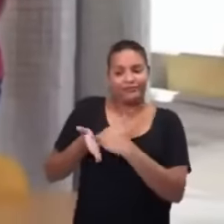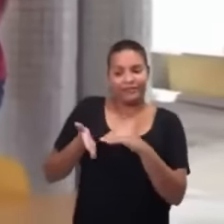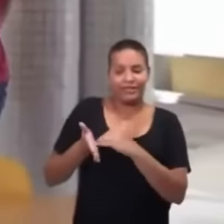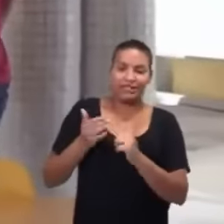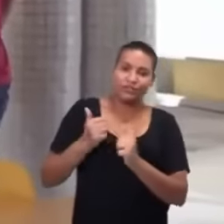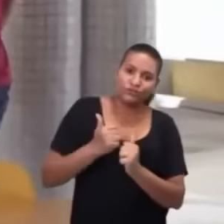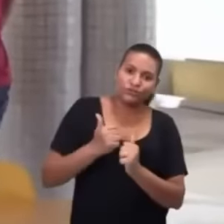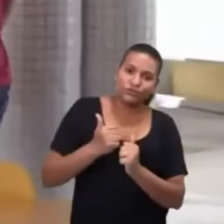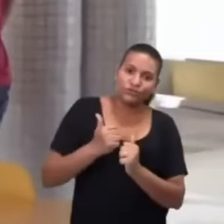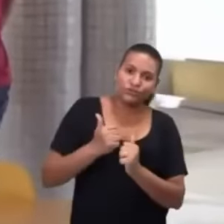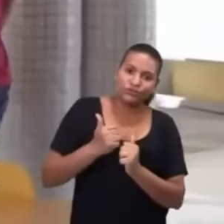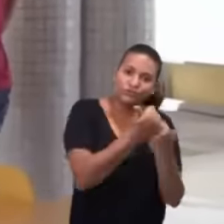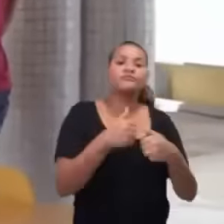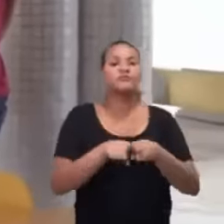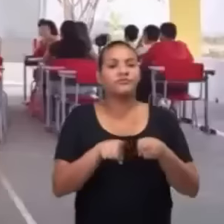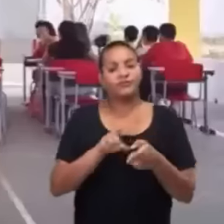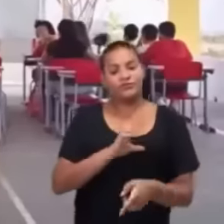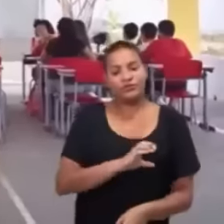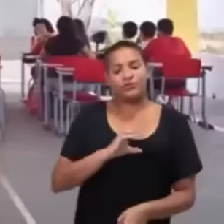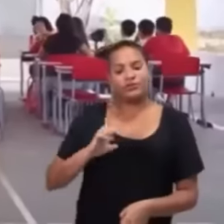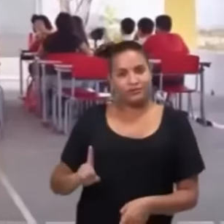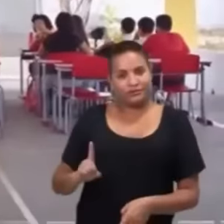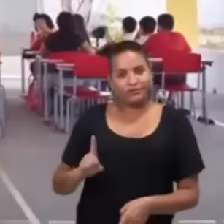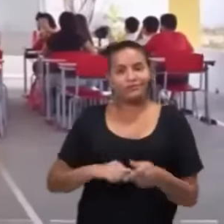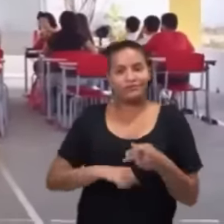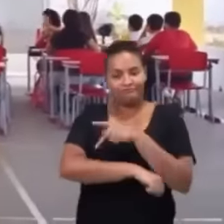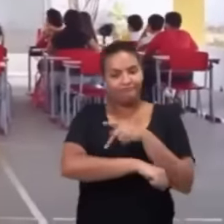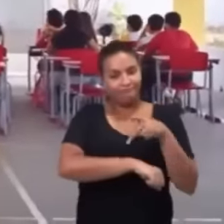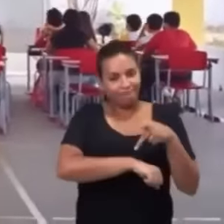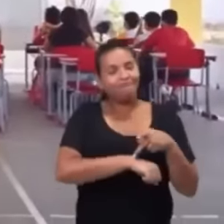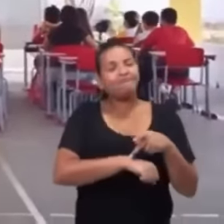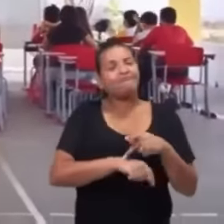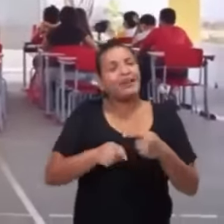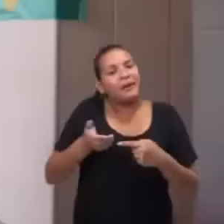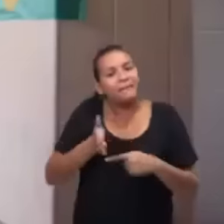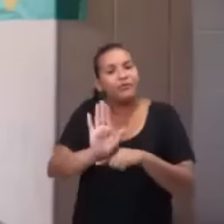dos coordenadores pedagógicos faz toda a diferença.